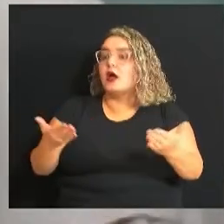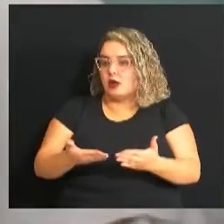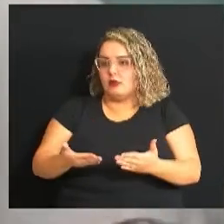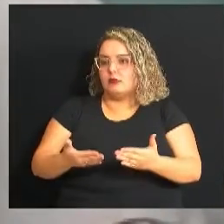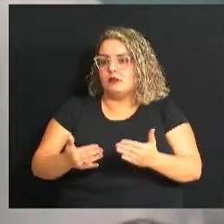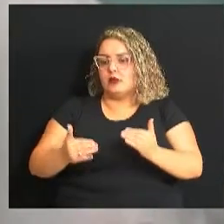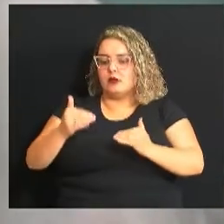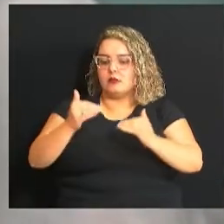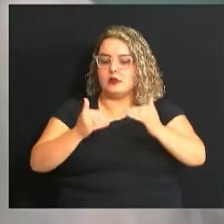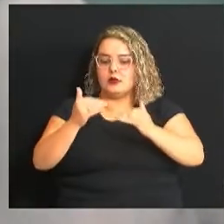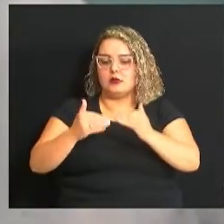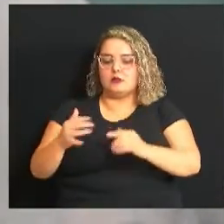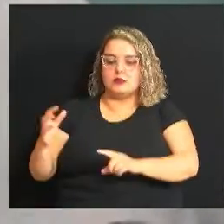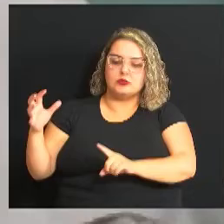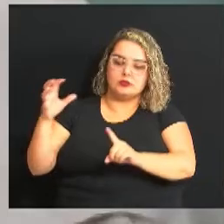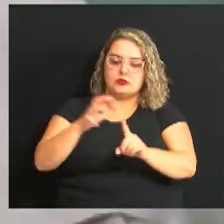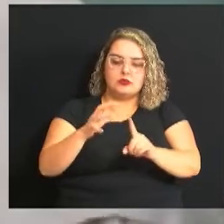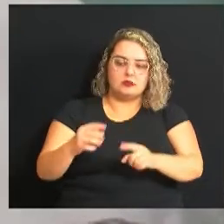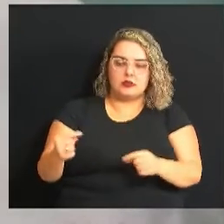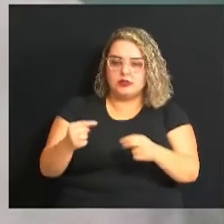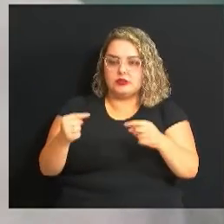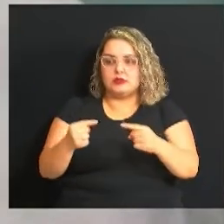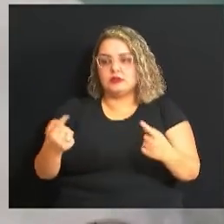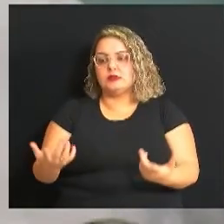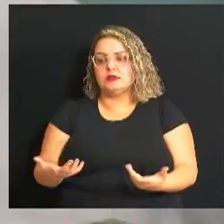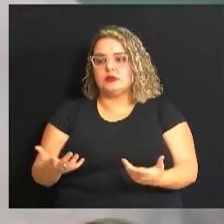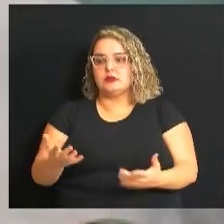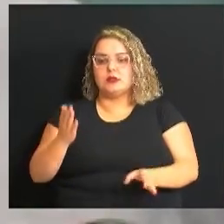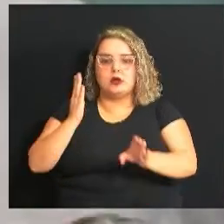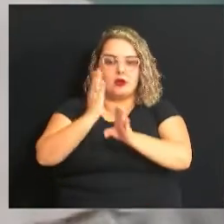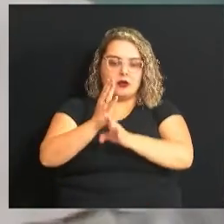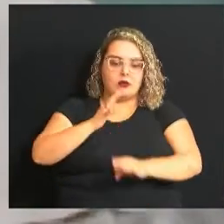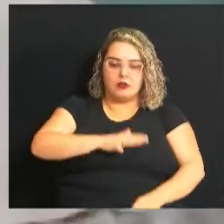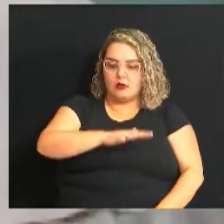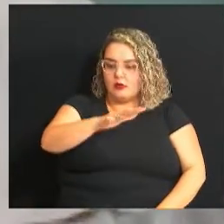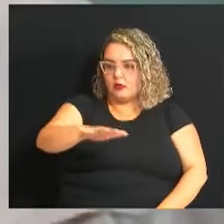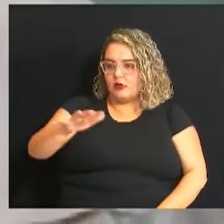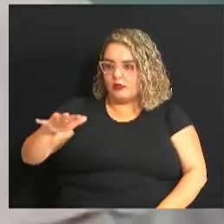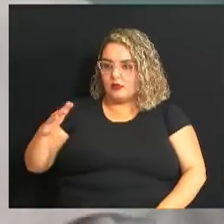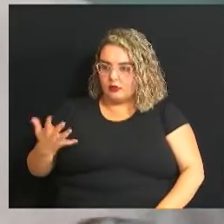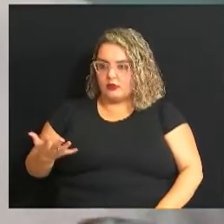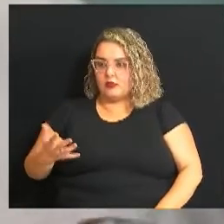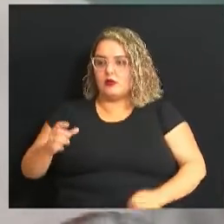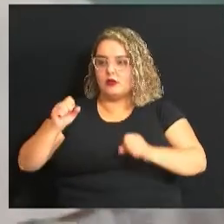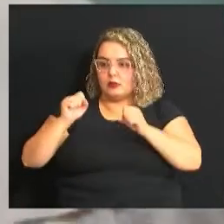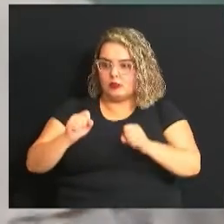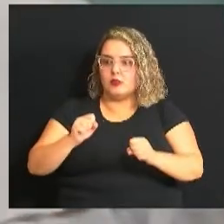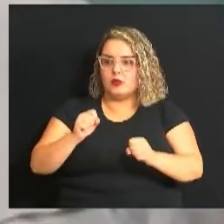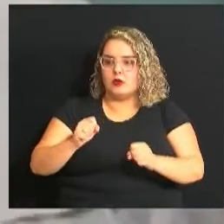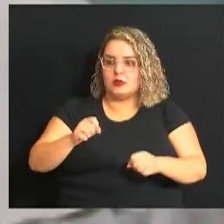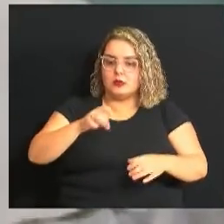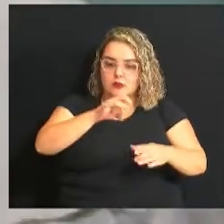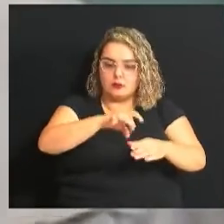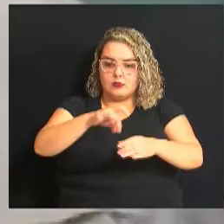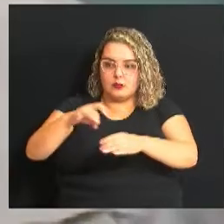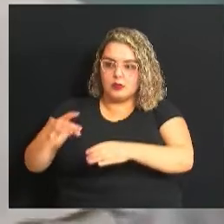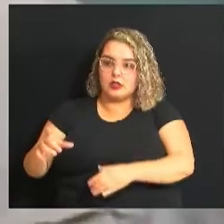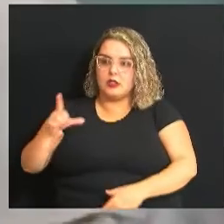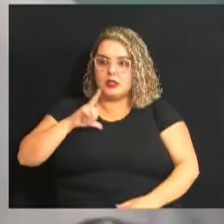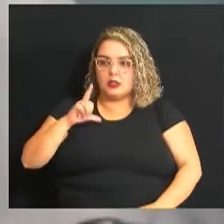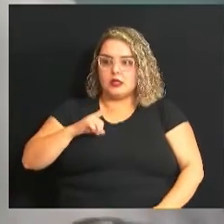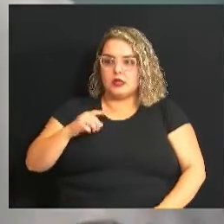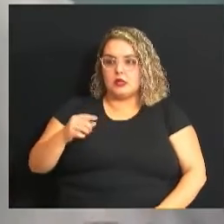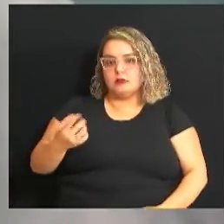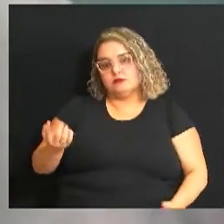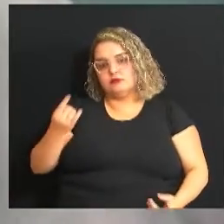neutralizar os efeitos negativos, encontrar áreas onde podemos plantar. Existem tendências que todo